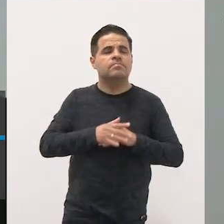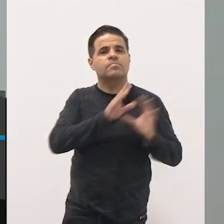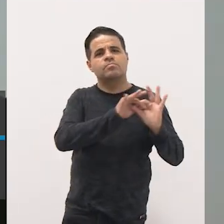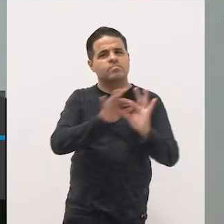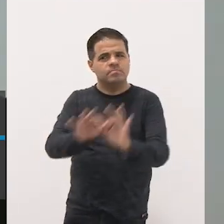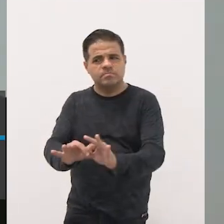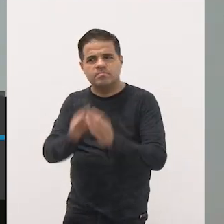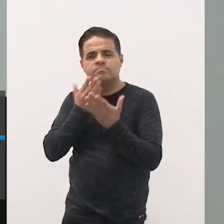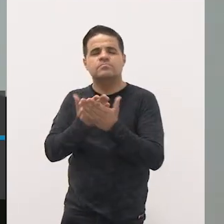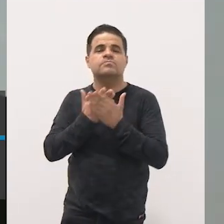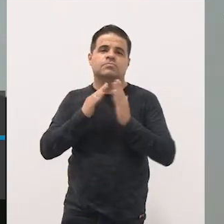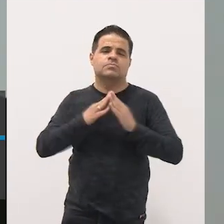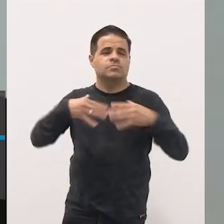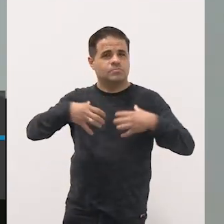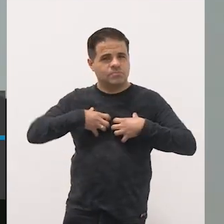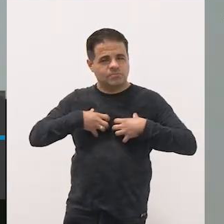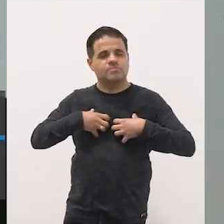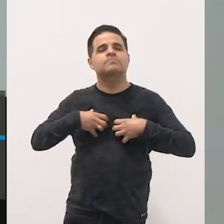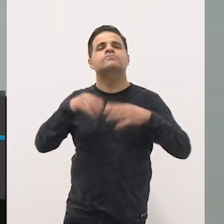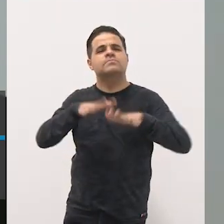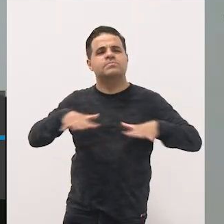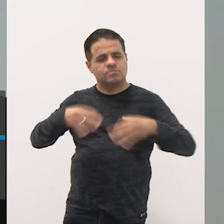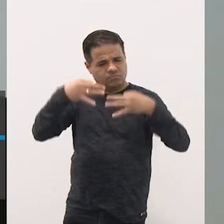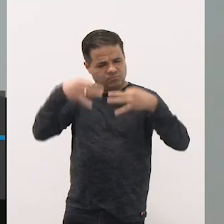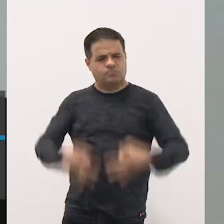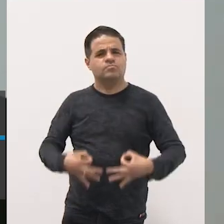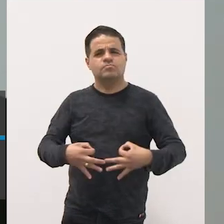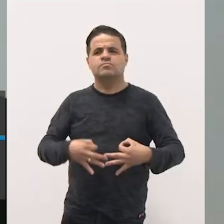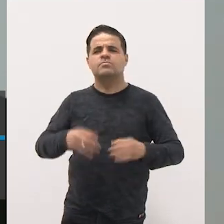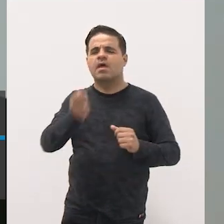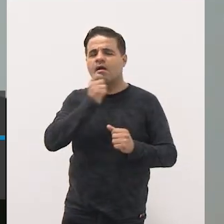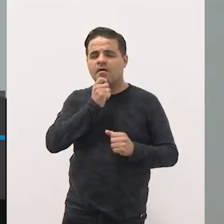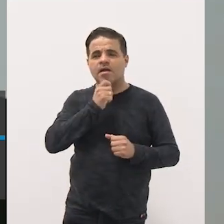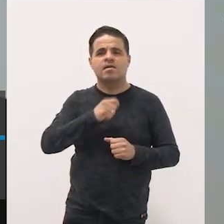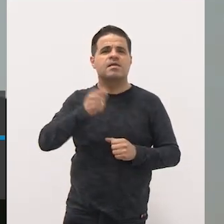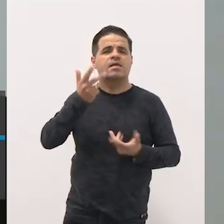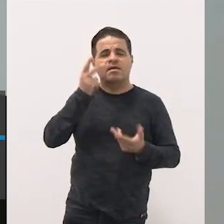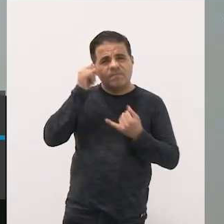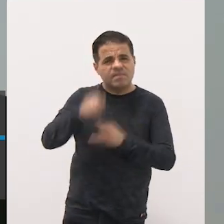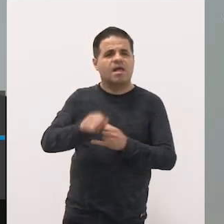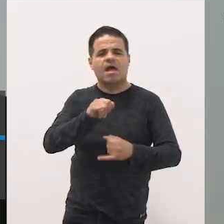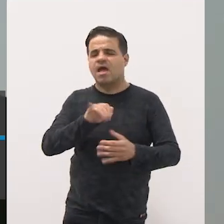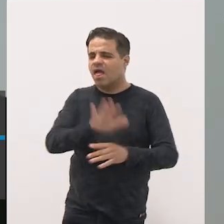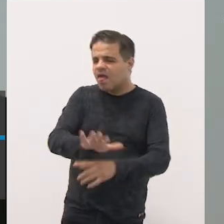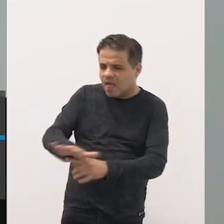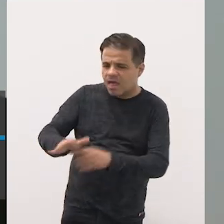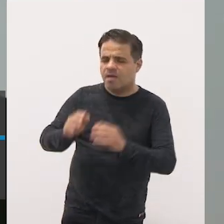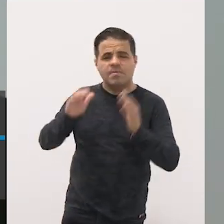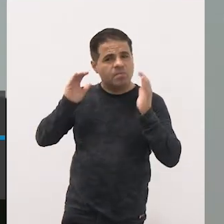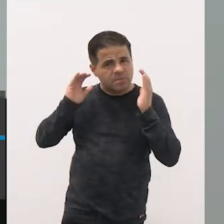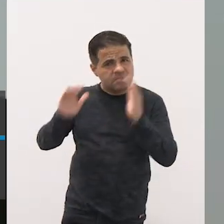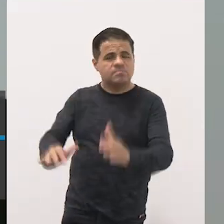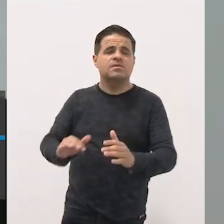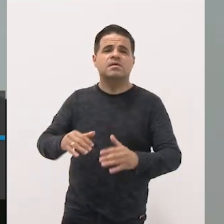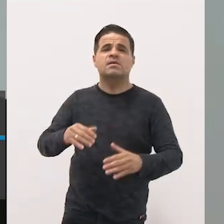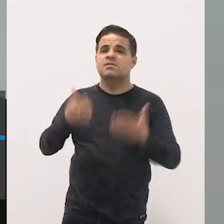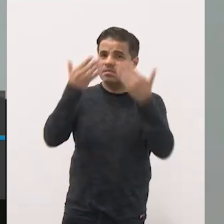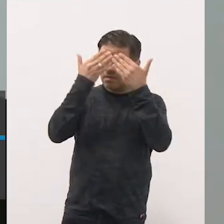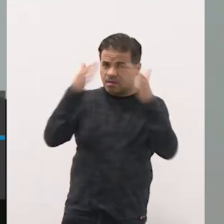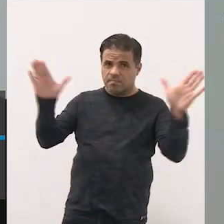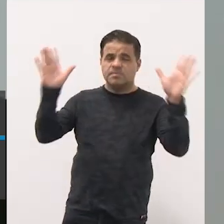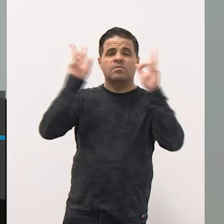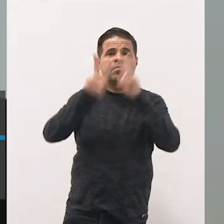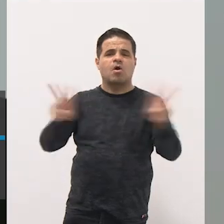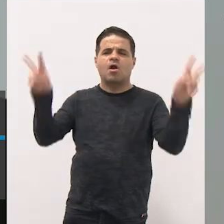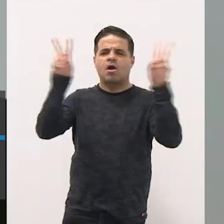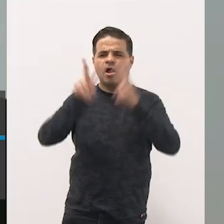contexto escolar de uma forma mais justa, né? Sem essa infantilização, com esse respeito, essa ampliação do